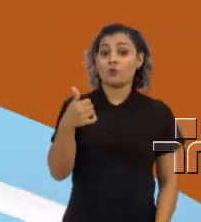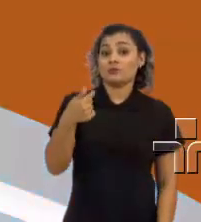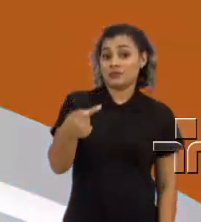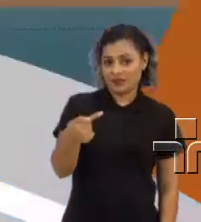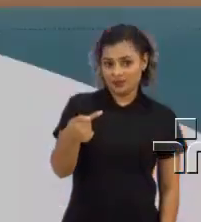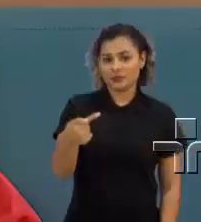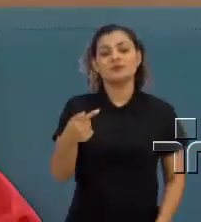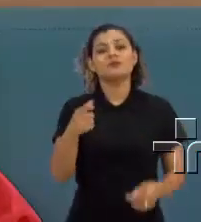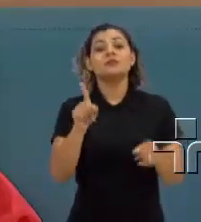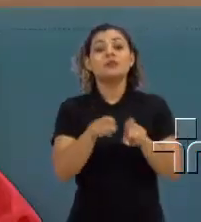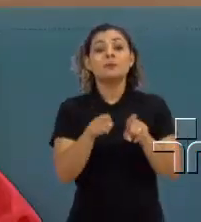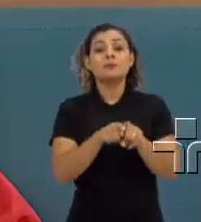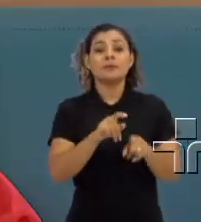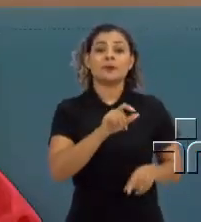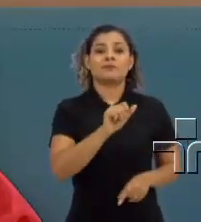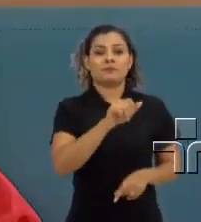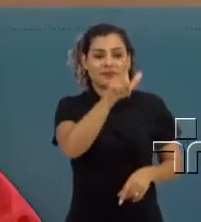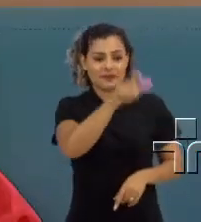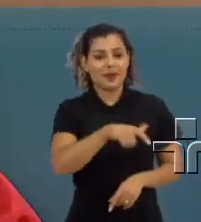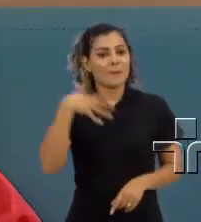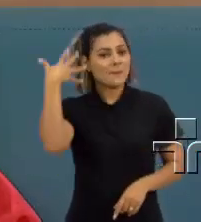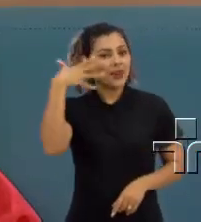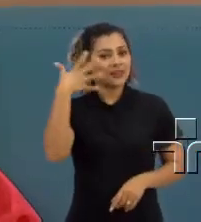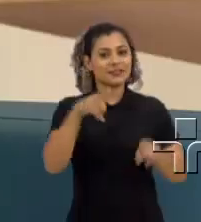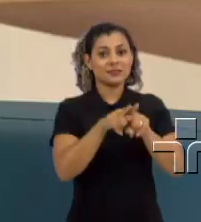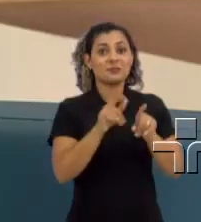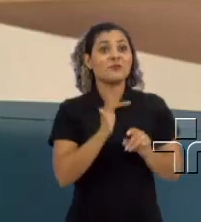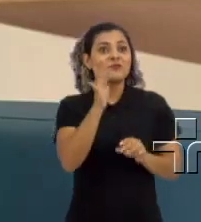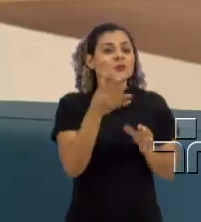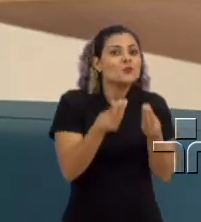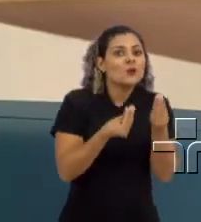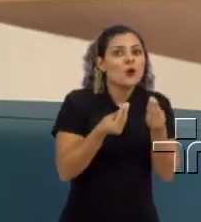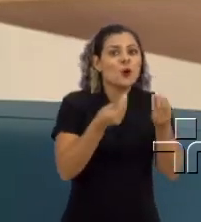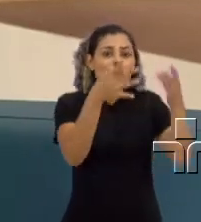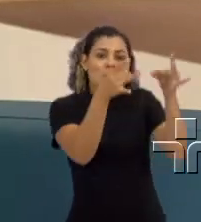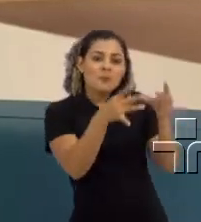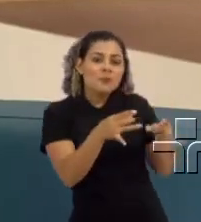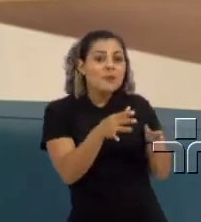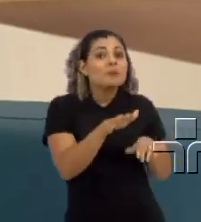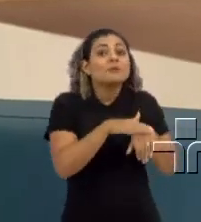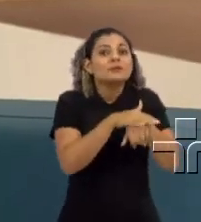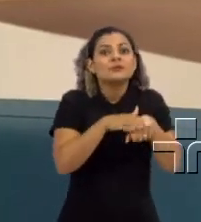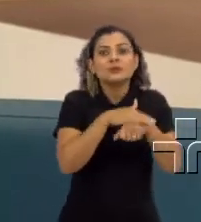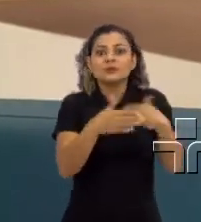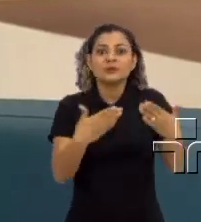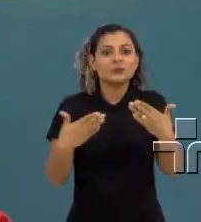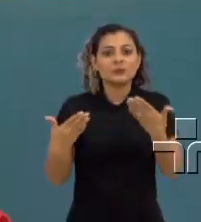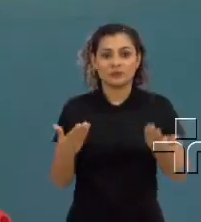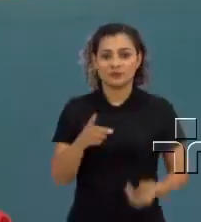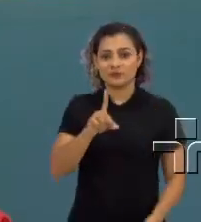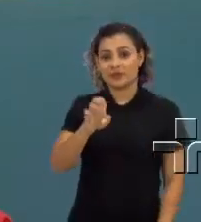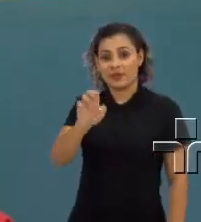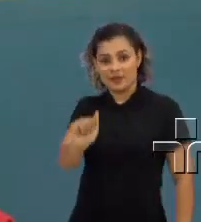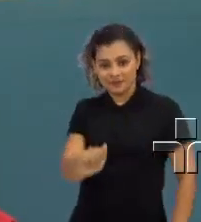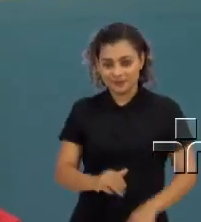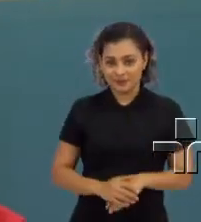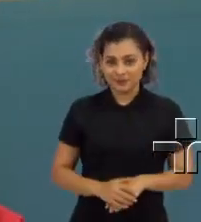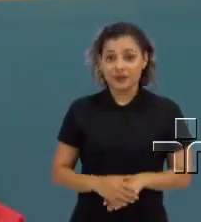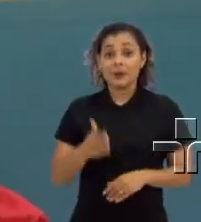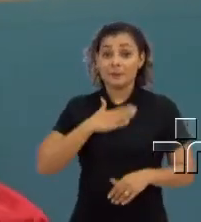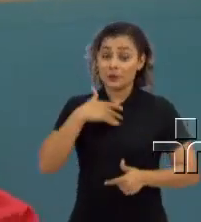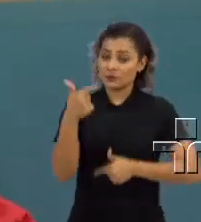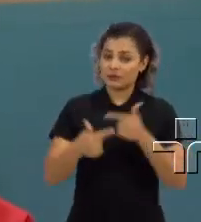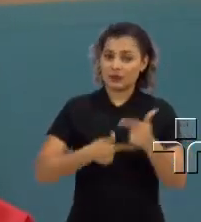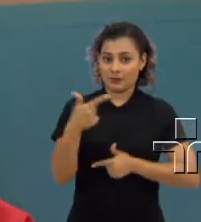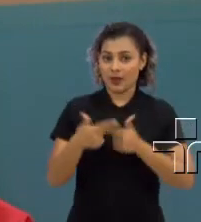Béia Carvalho, que é palestrante futurista. Béia, explica pra gente como é que é o seu trabalho. Ah, o meu trabalho